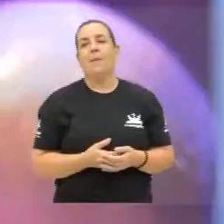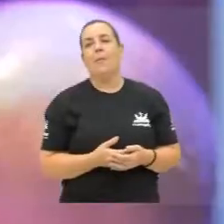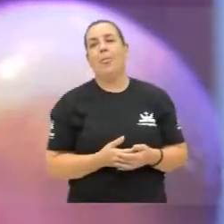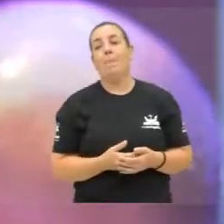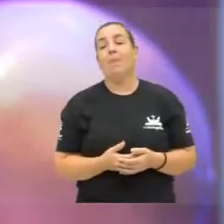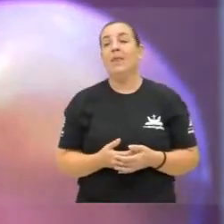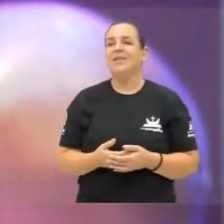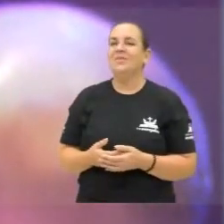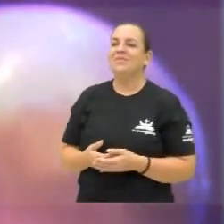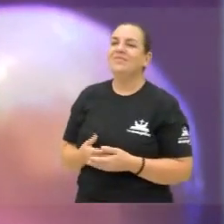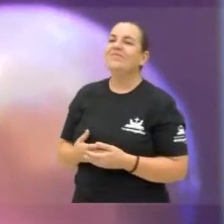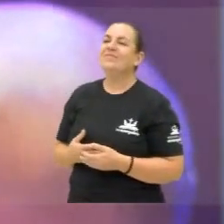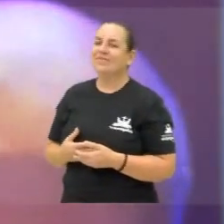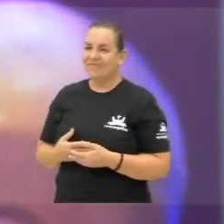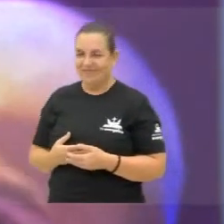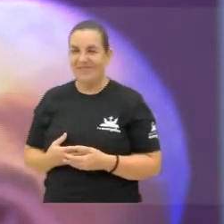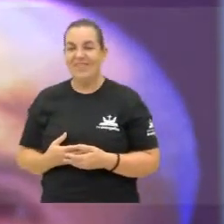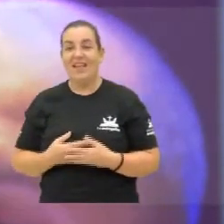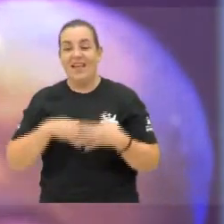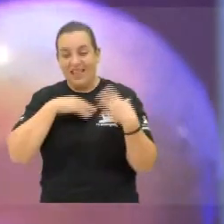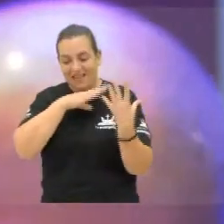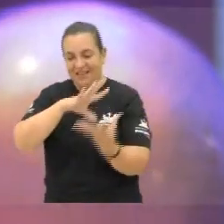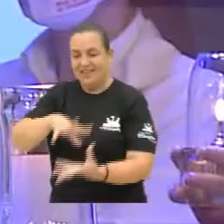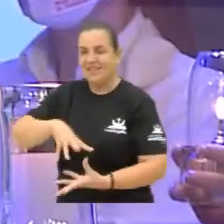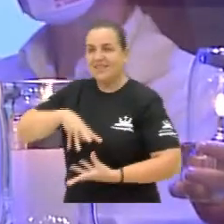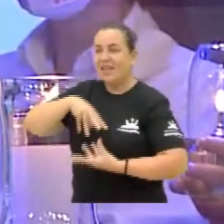quanto mais de incendiar a minha alma,